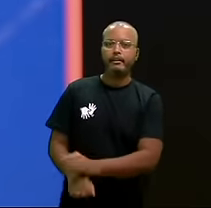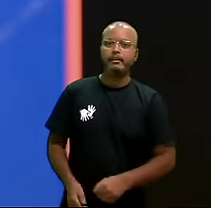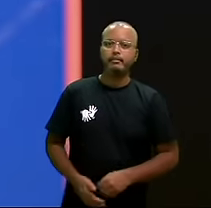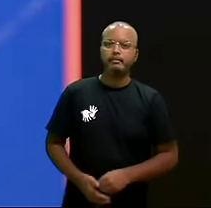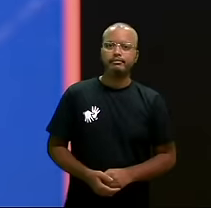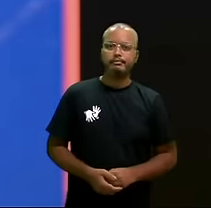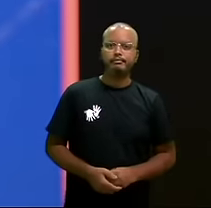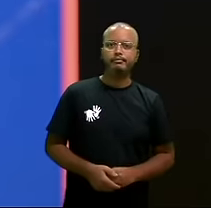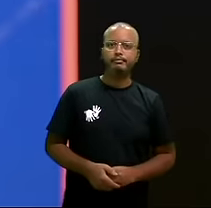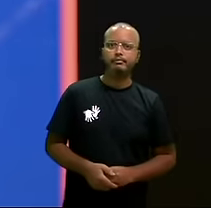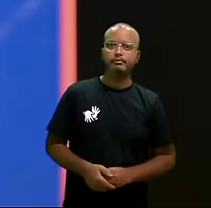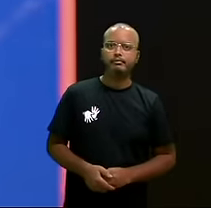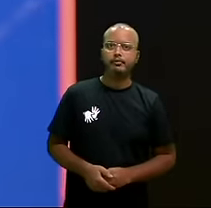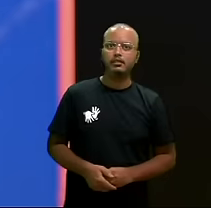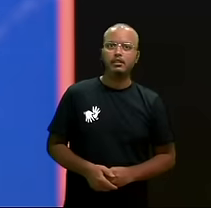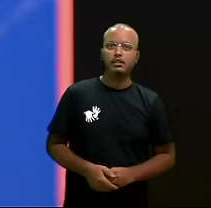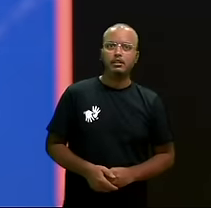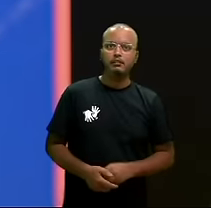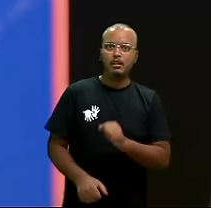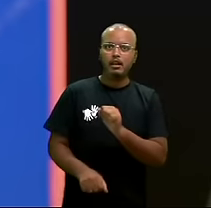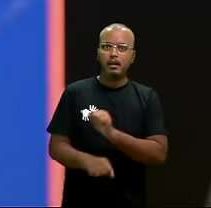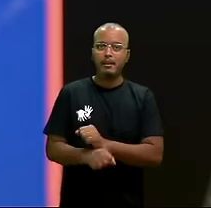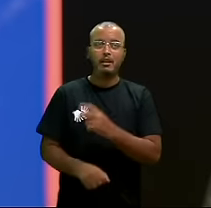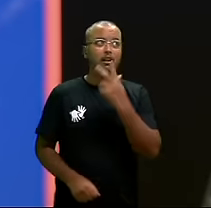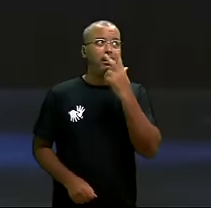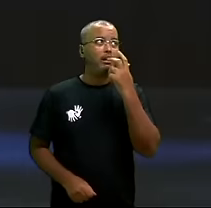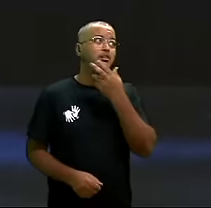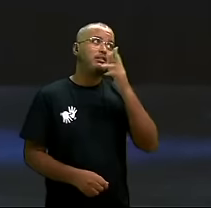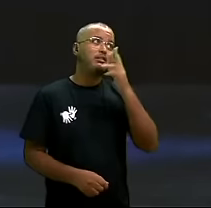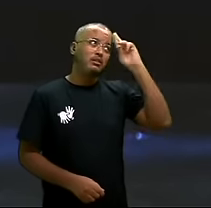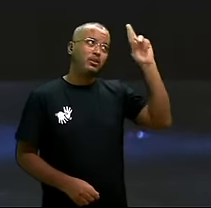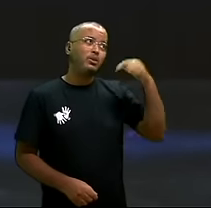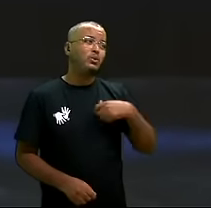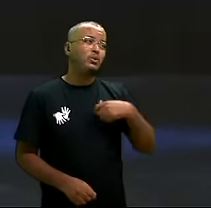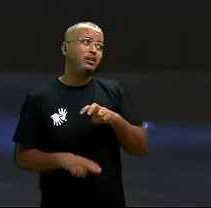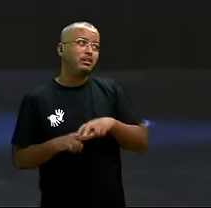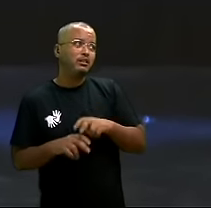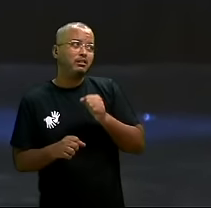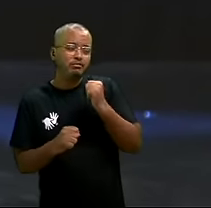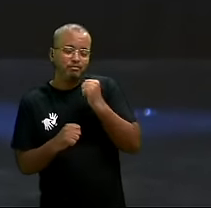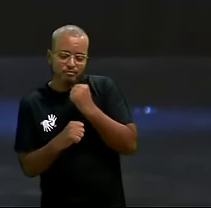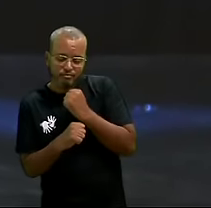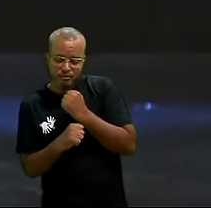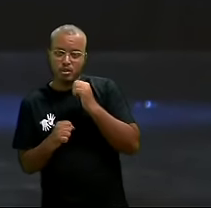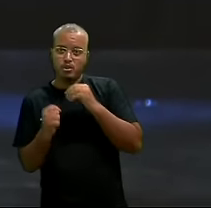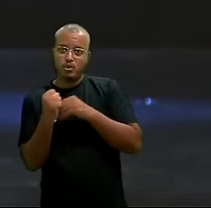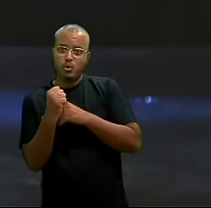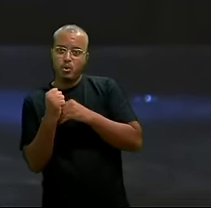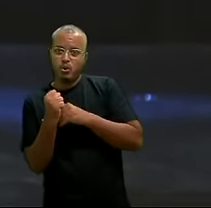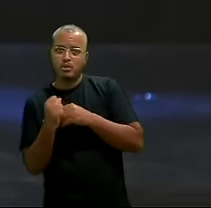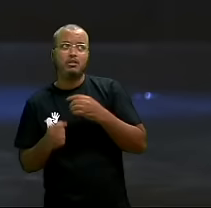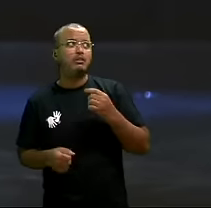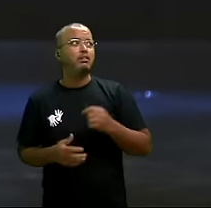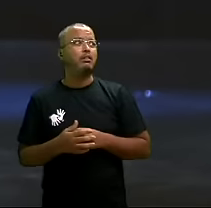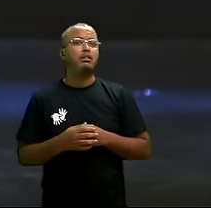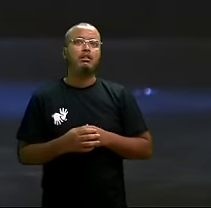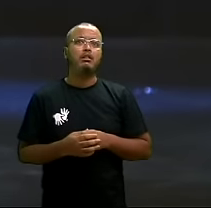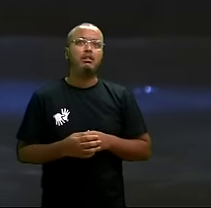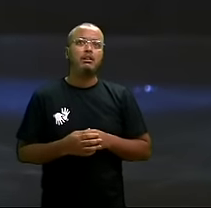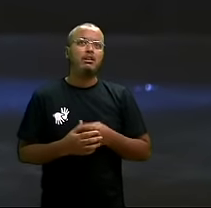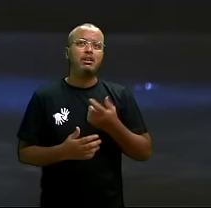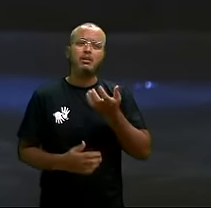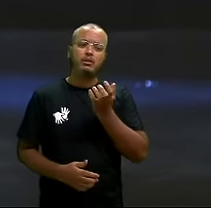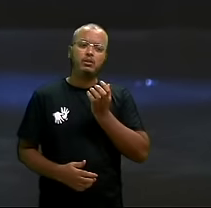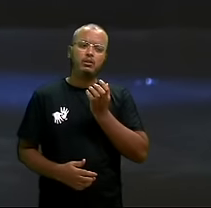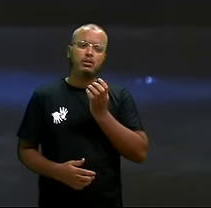caverna é a casa dele. Ele acha até ser espiritual. Senhor, estou aqui na caverninha. Vem aqui, Deus. Não quero sair